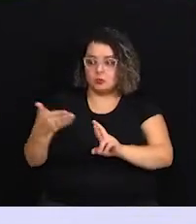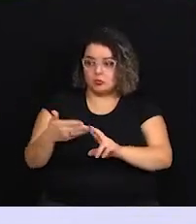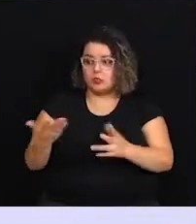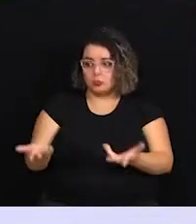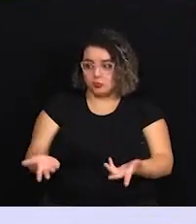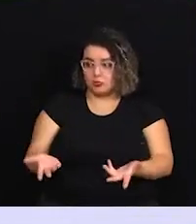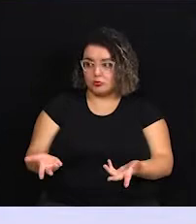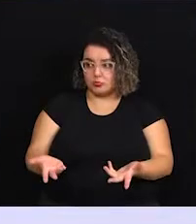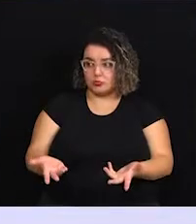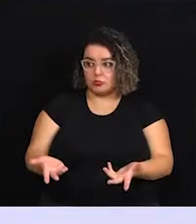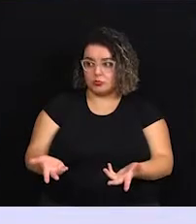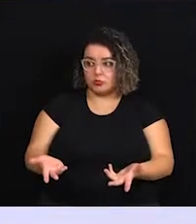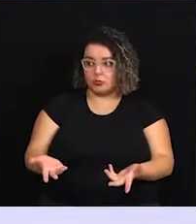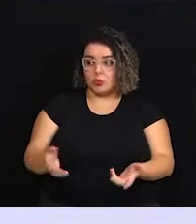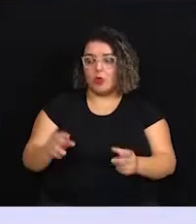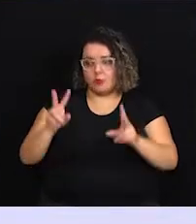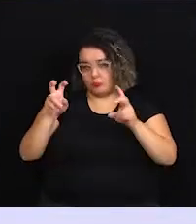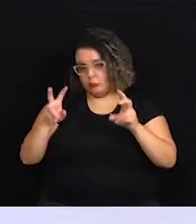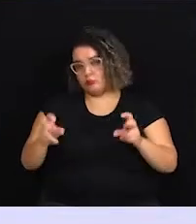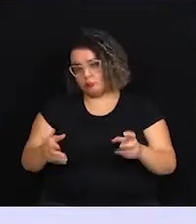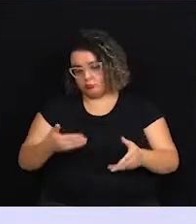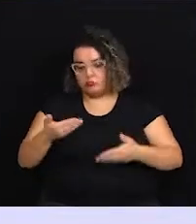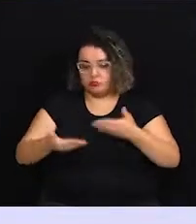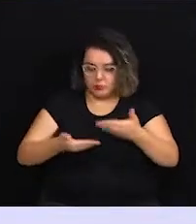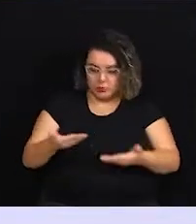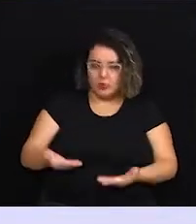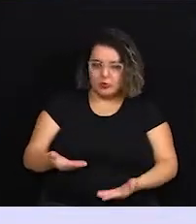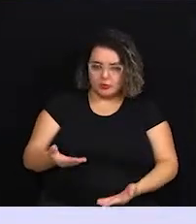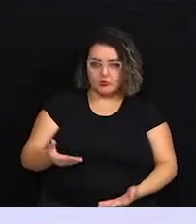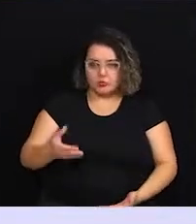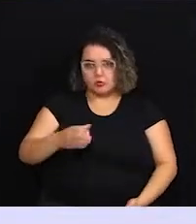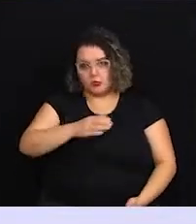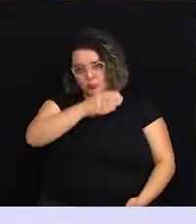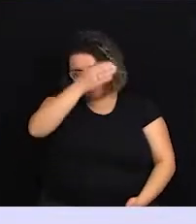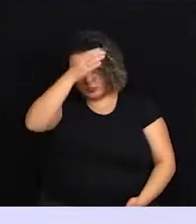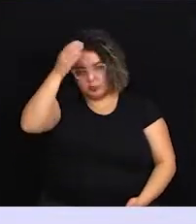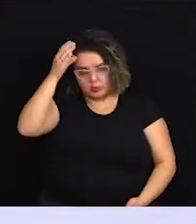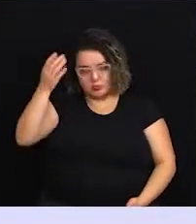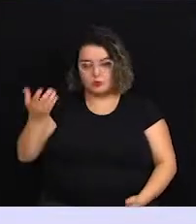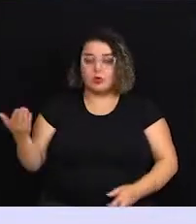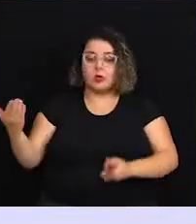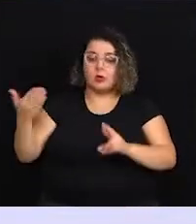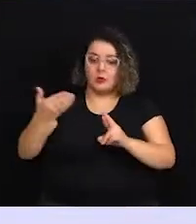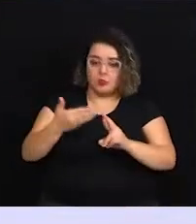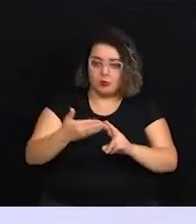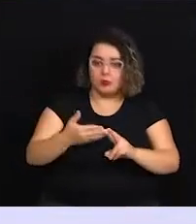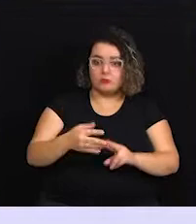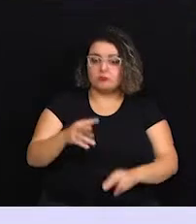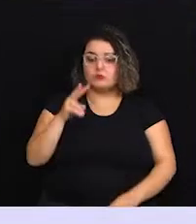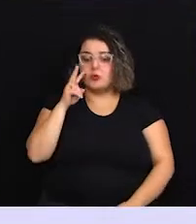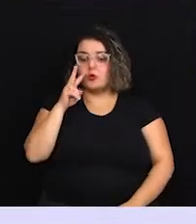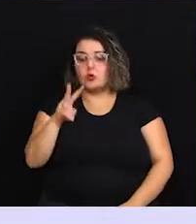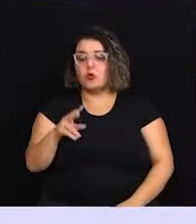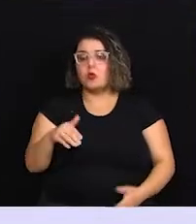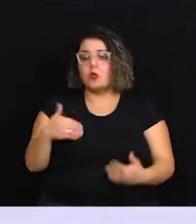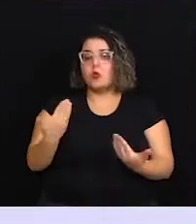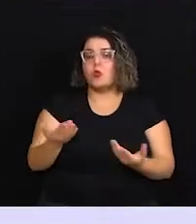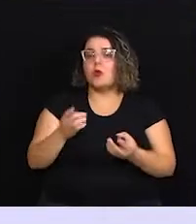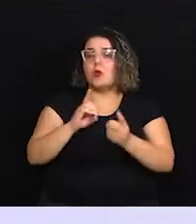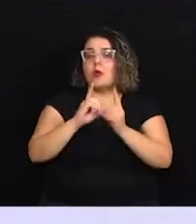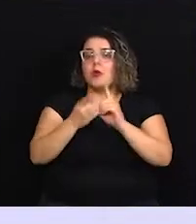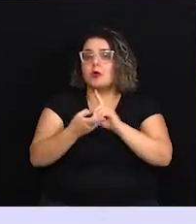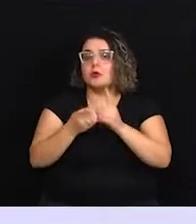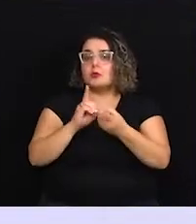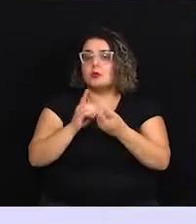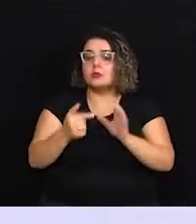Então, de acordo com a questão que o cliente está trazendo, a gente vai representar e vai observar qual é a dinâmica que está